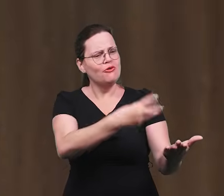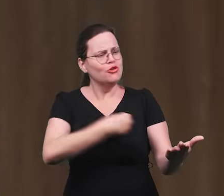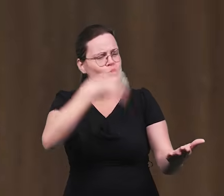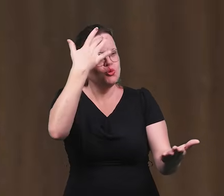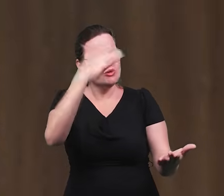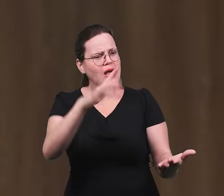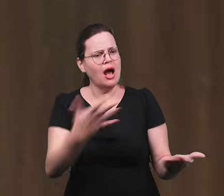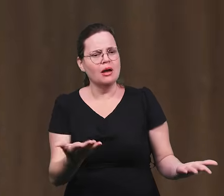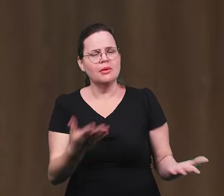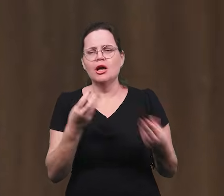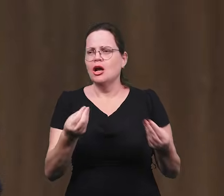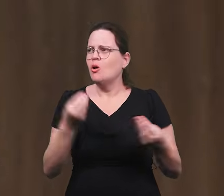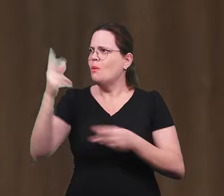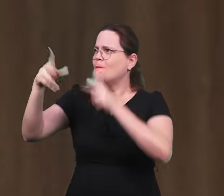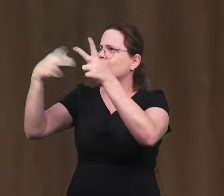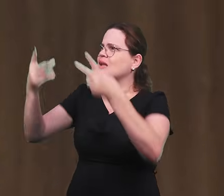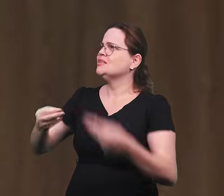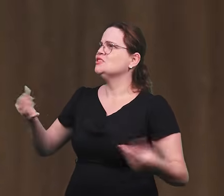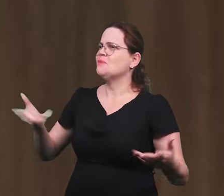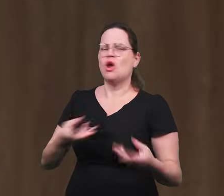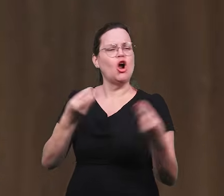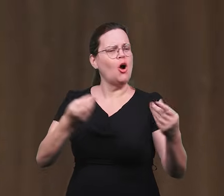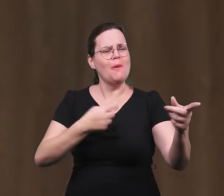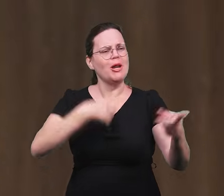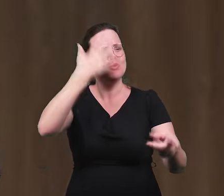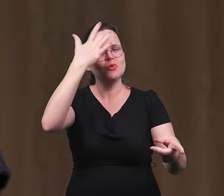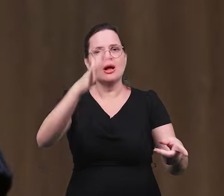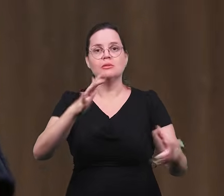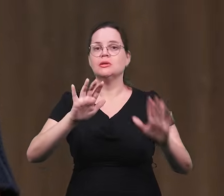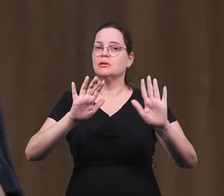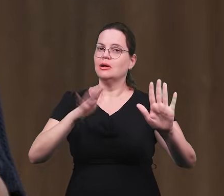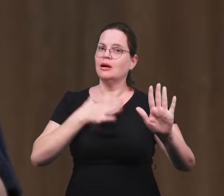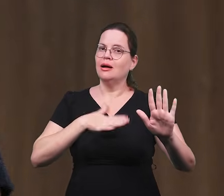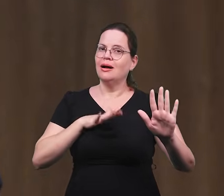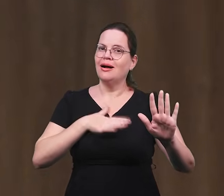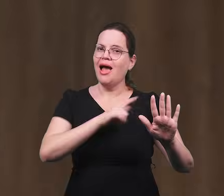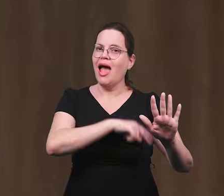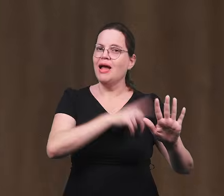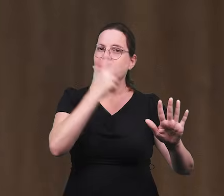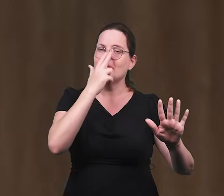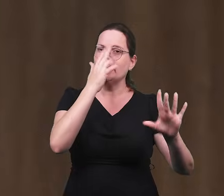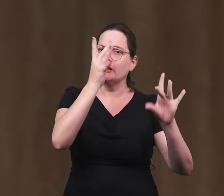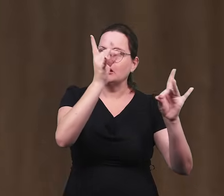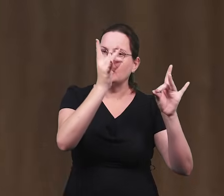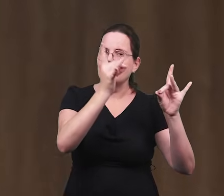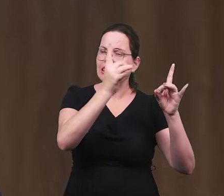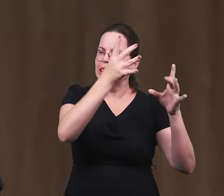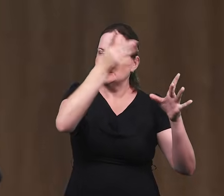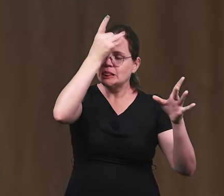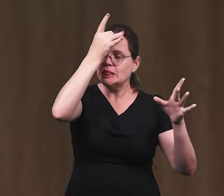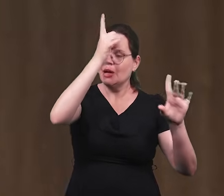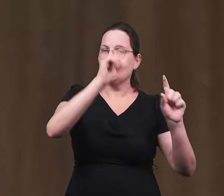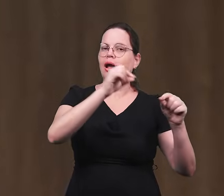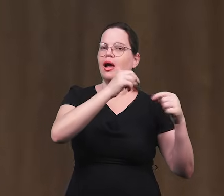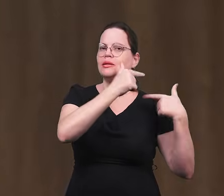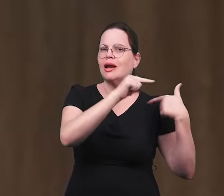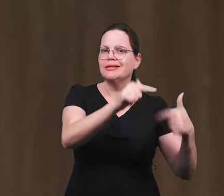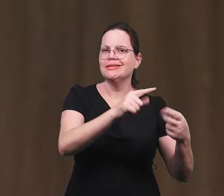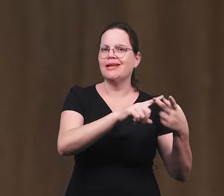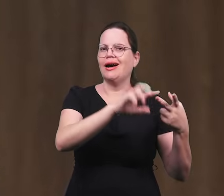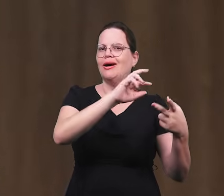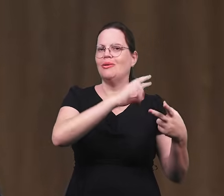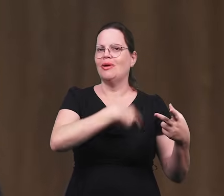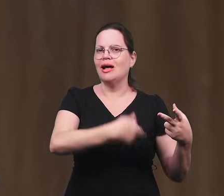esse presente maravilhoso. Mas é porque ele ainda está igual essa mulher, está preso a algumas tradições, algumas questões, o pensamento ainda